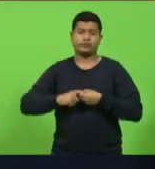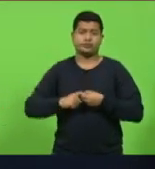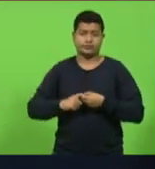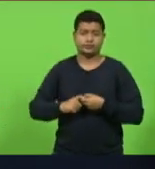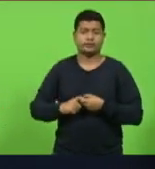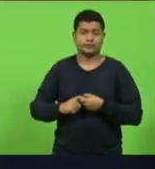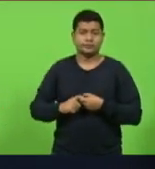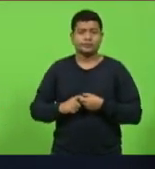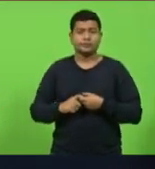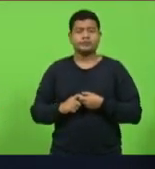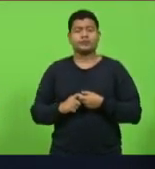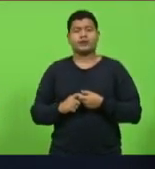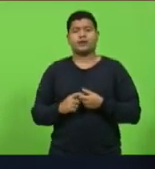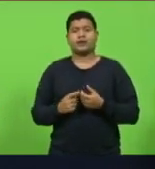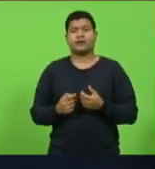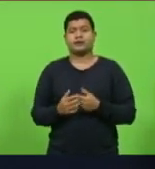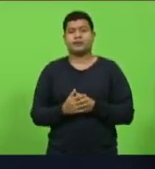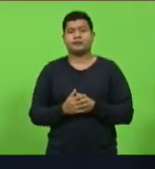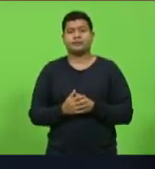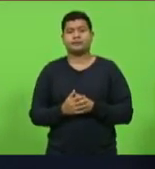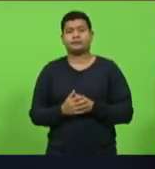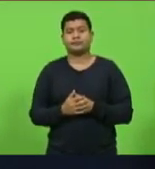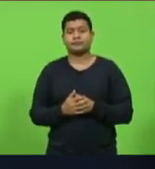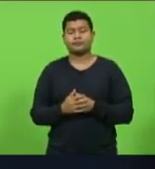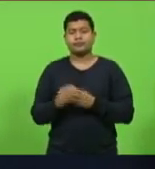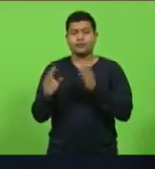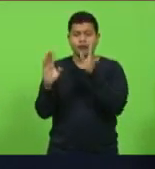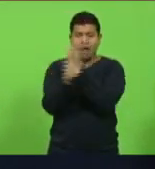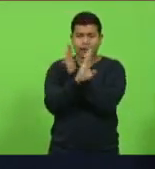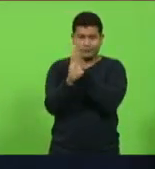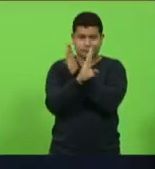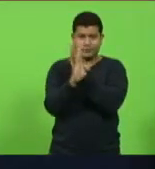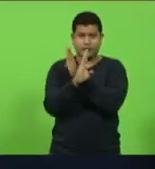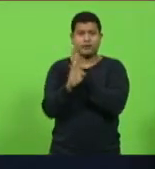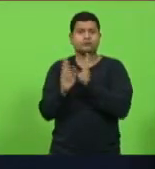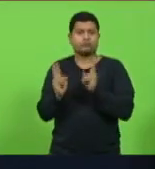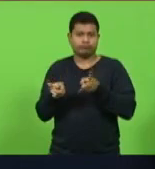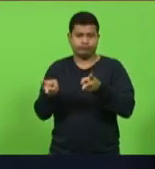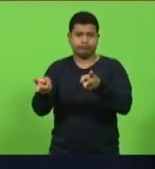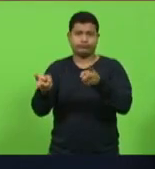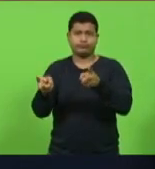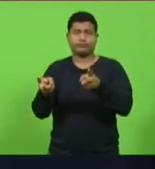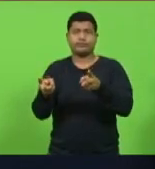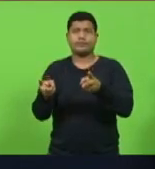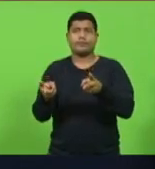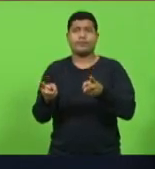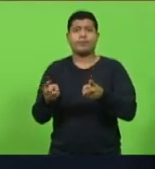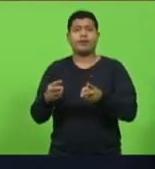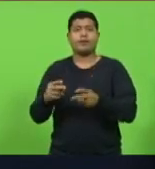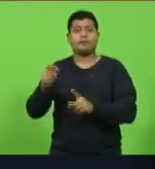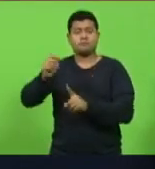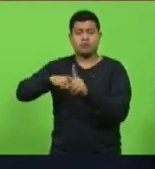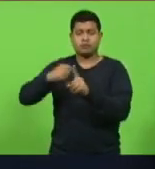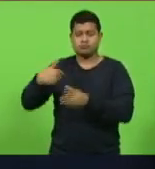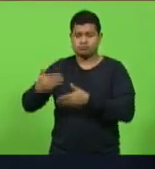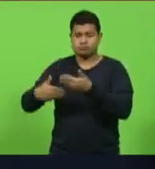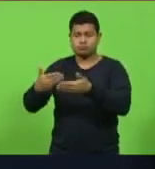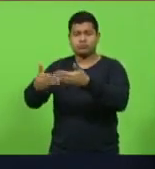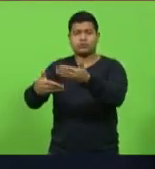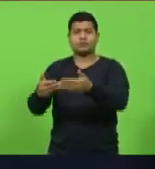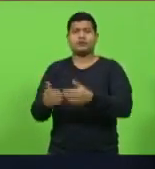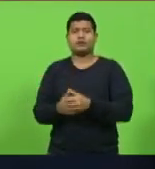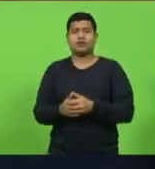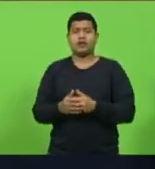cofres do Governo do Estado de Santa Catarina as investigações vão prosseguir nos próximos meses provavelmente